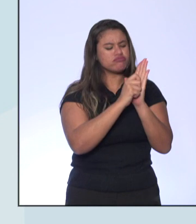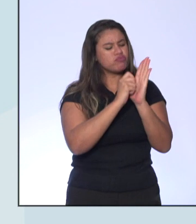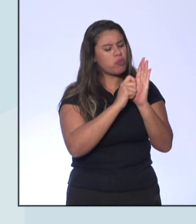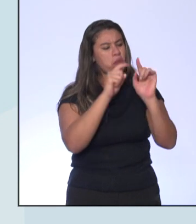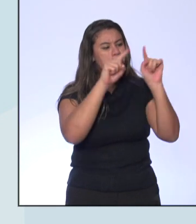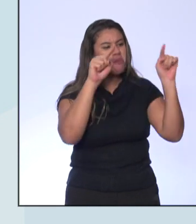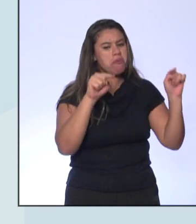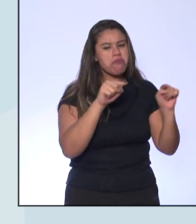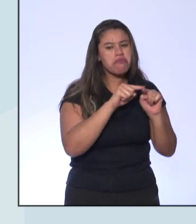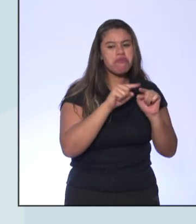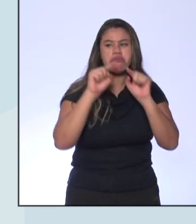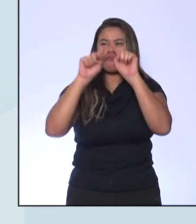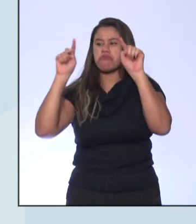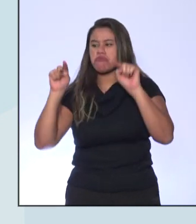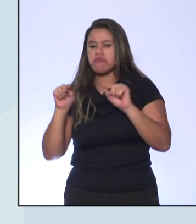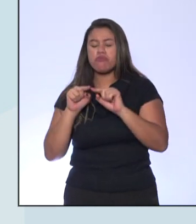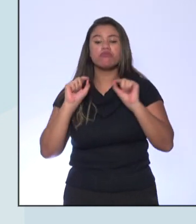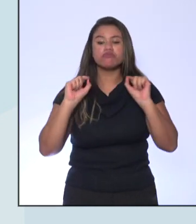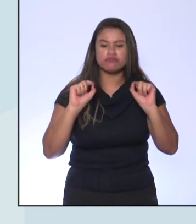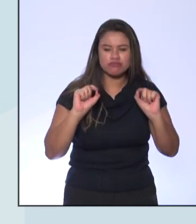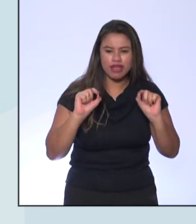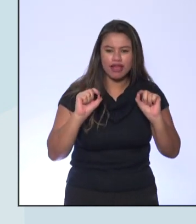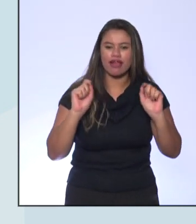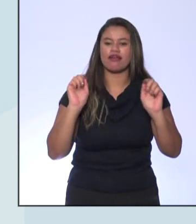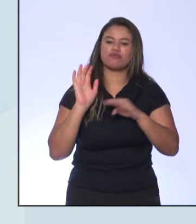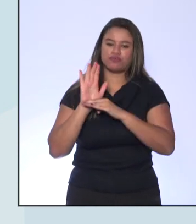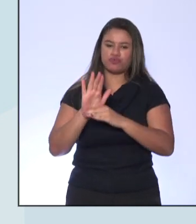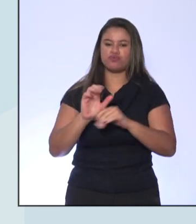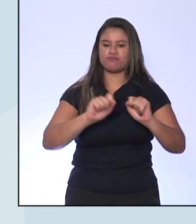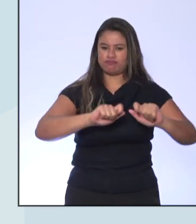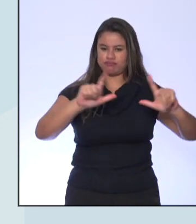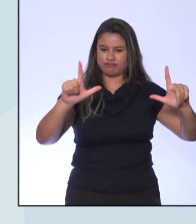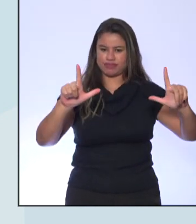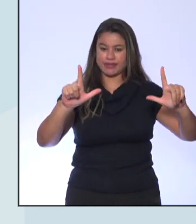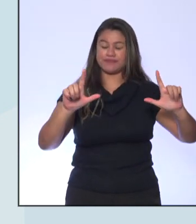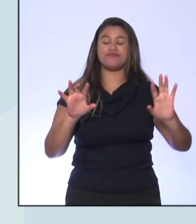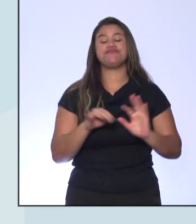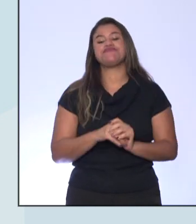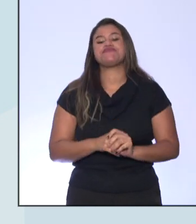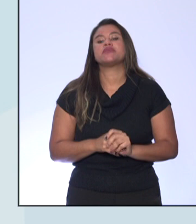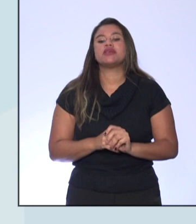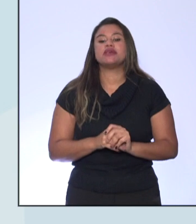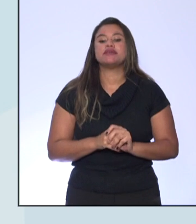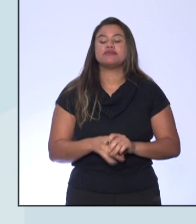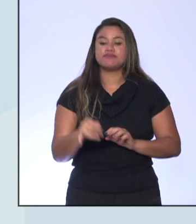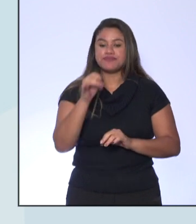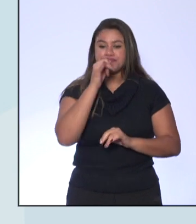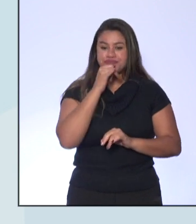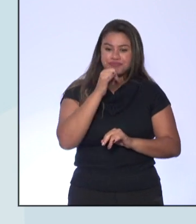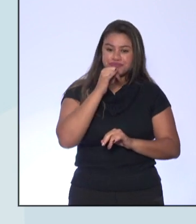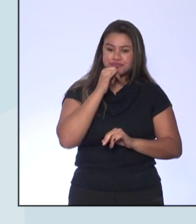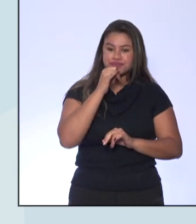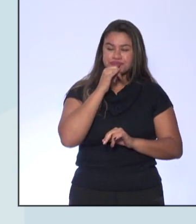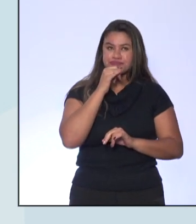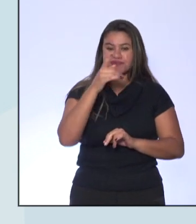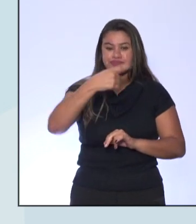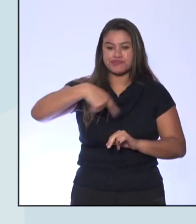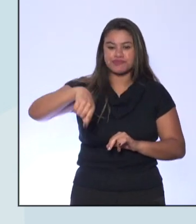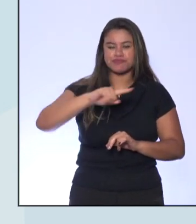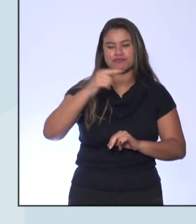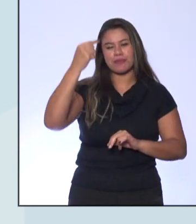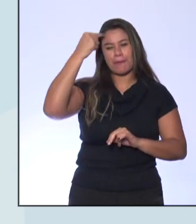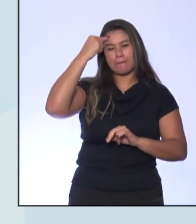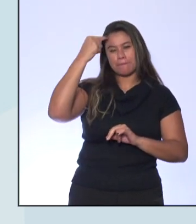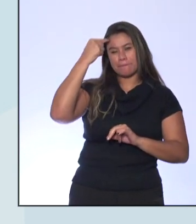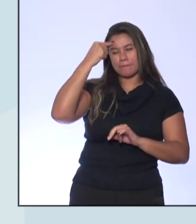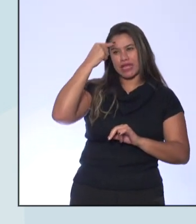coluna, mas eu vou dar um exemplo para vocês. Quando a gente pensa naquilo que as pessoas